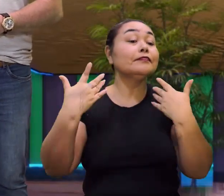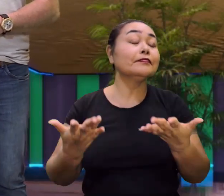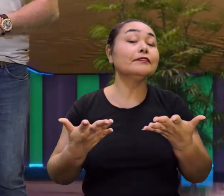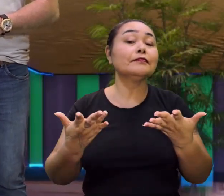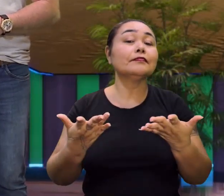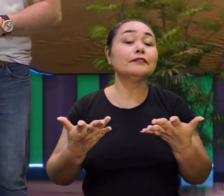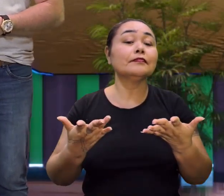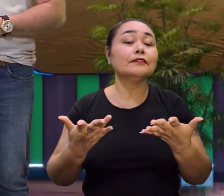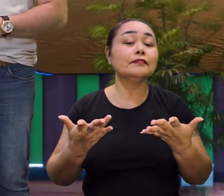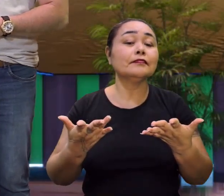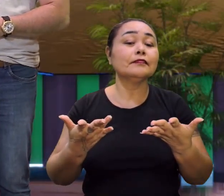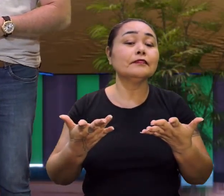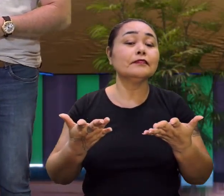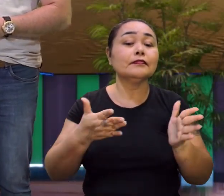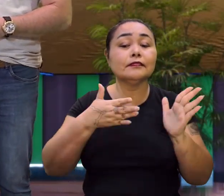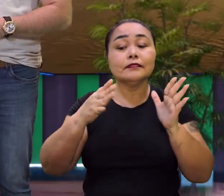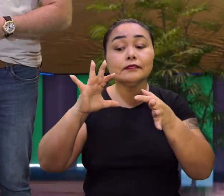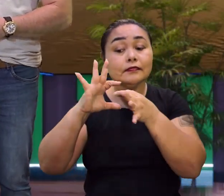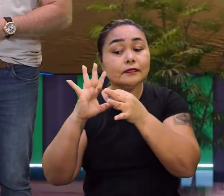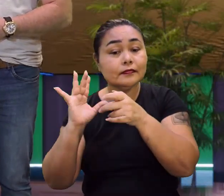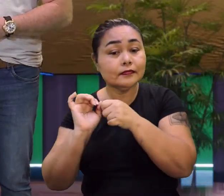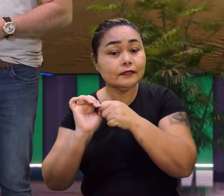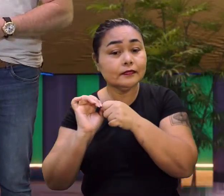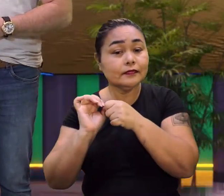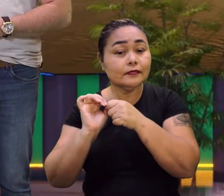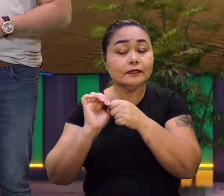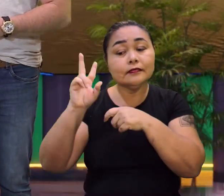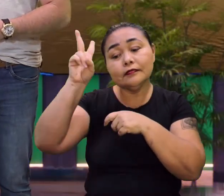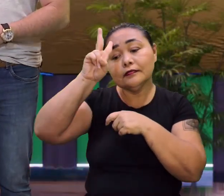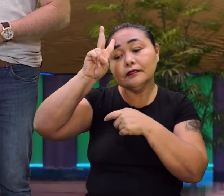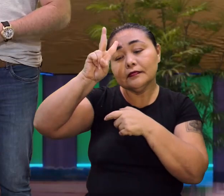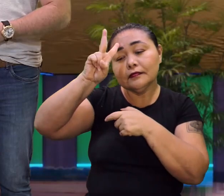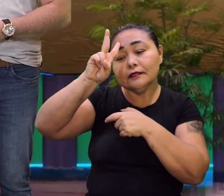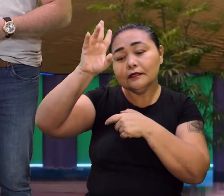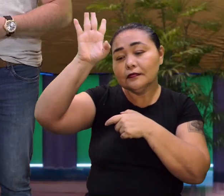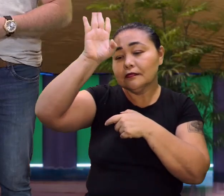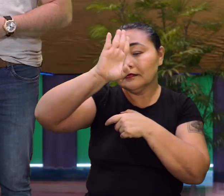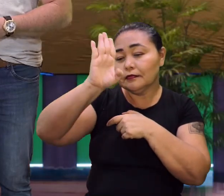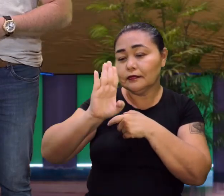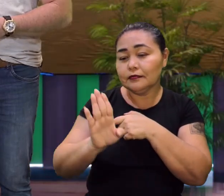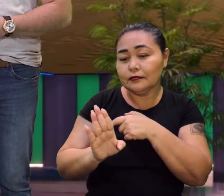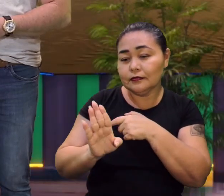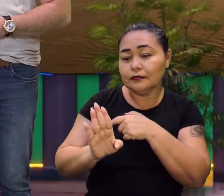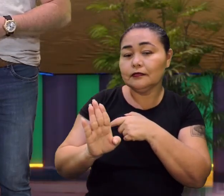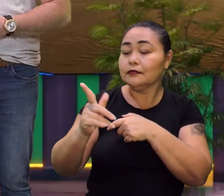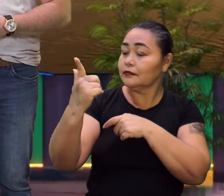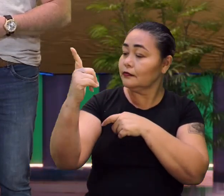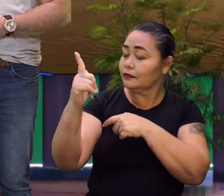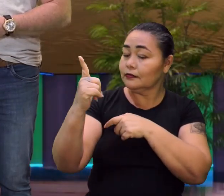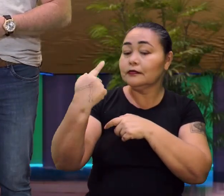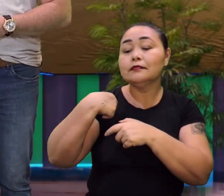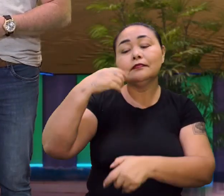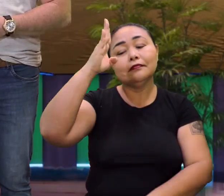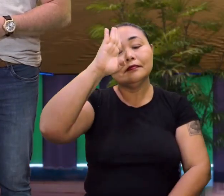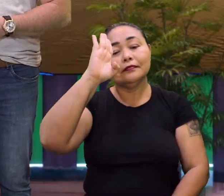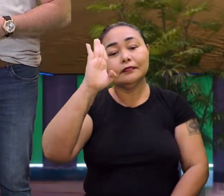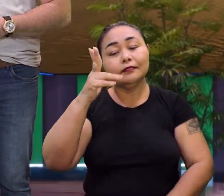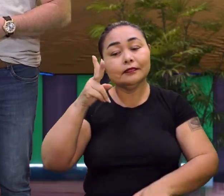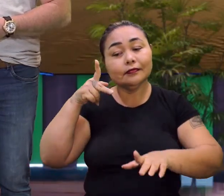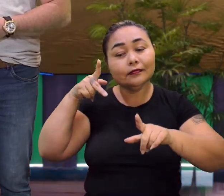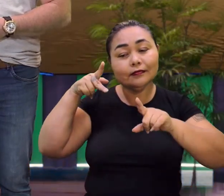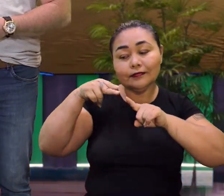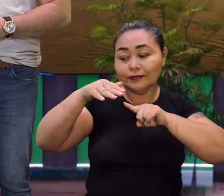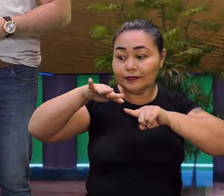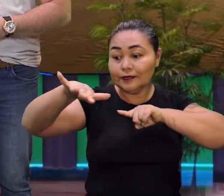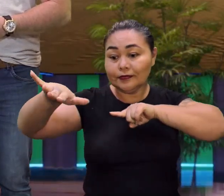Então, nesse contexto da história do Brasil, geograficamente o Brasil ficou